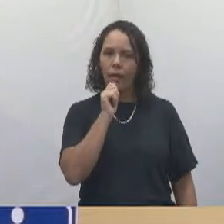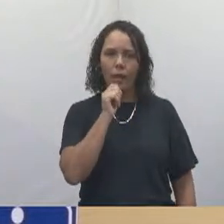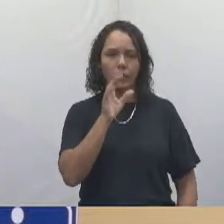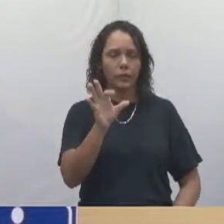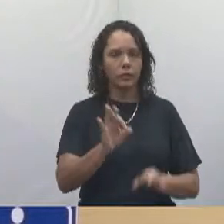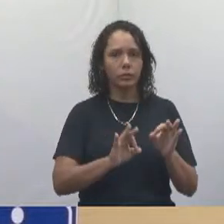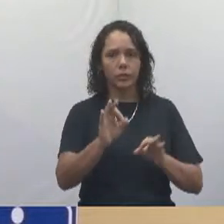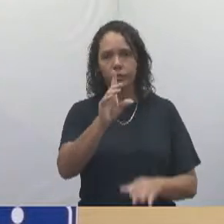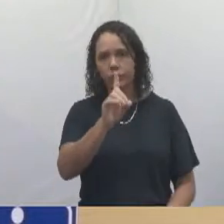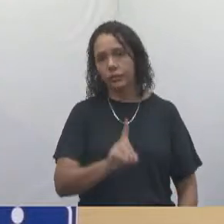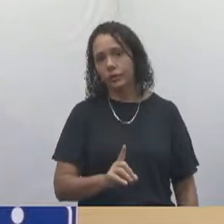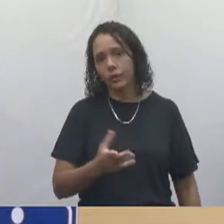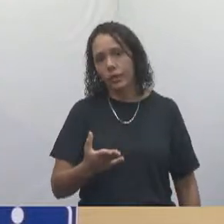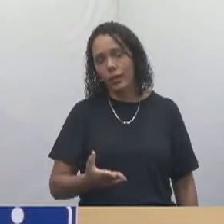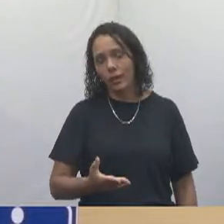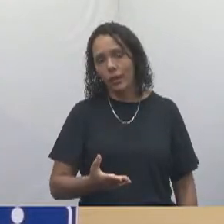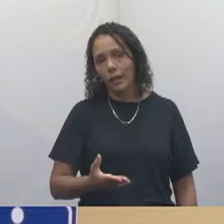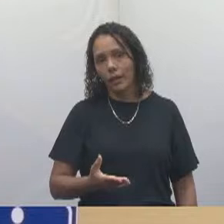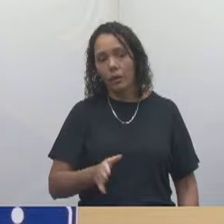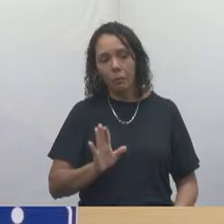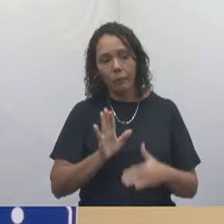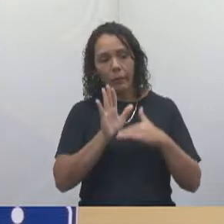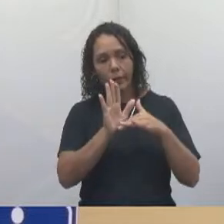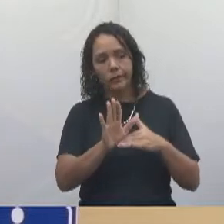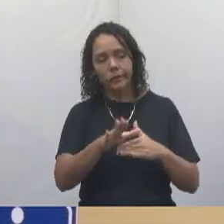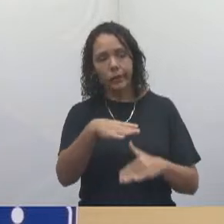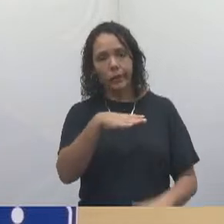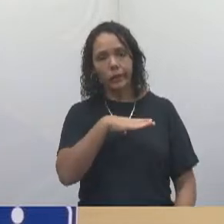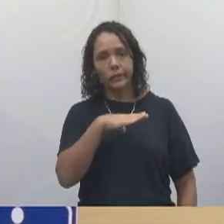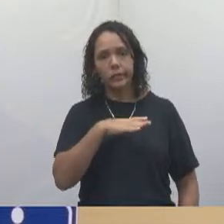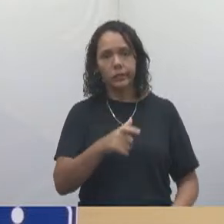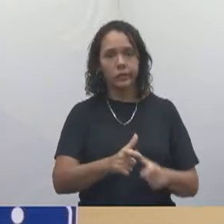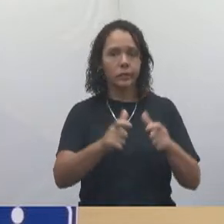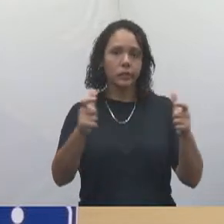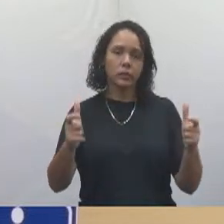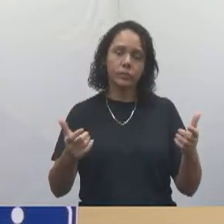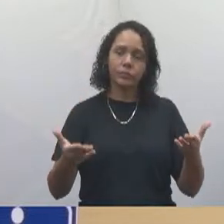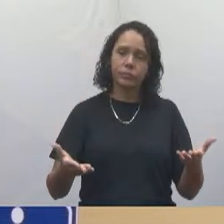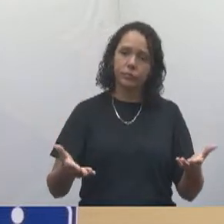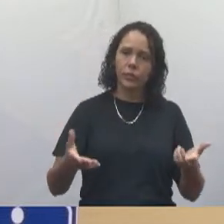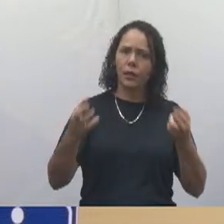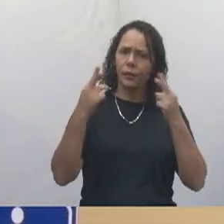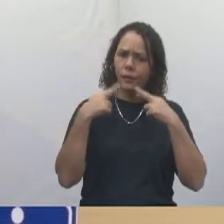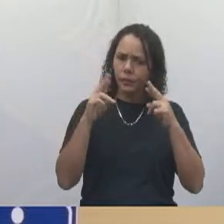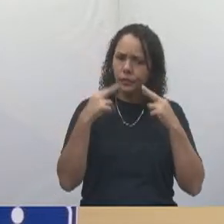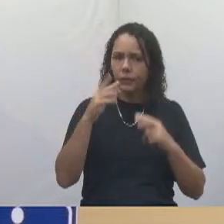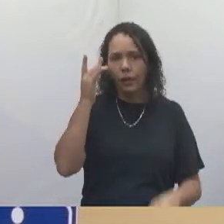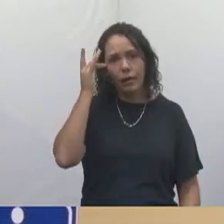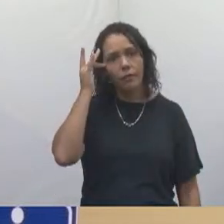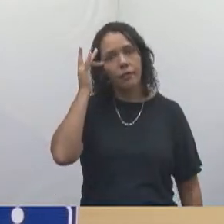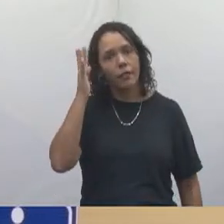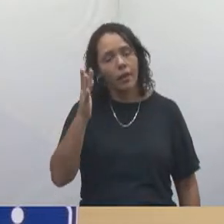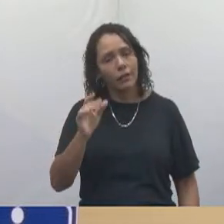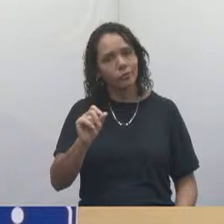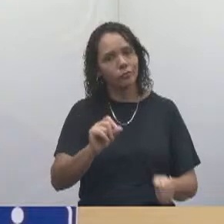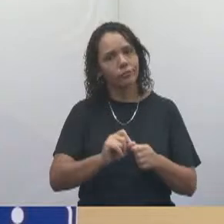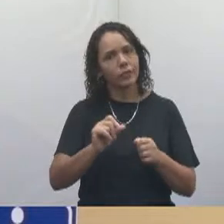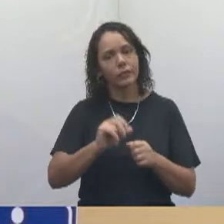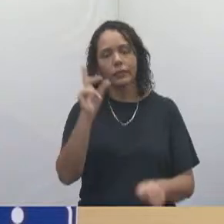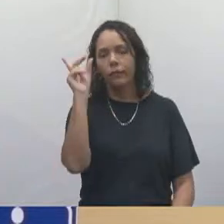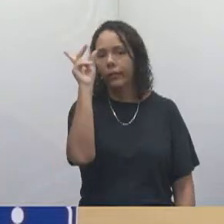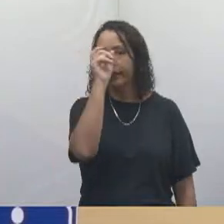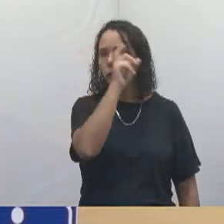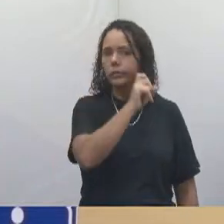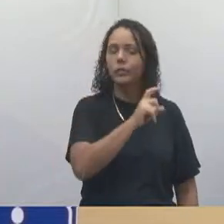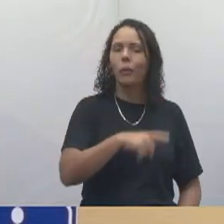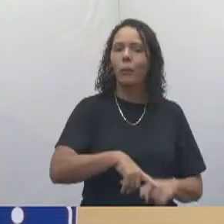que a cidade cresça de forma ordenada. Então, criticar é fácil, fazer é difícil, mas vão achar um monte